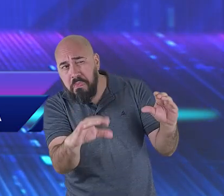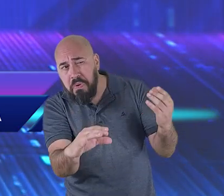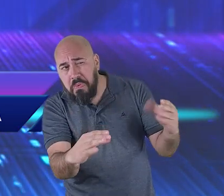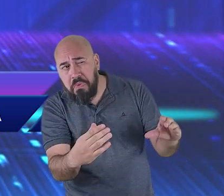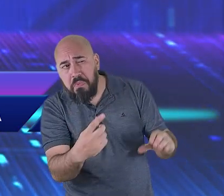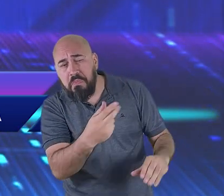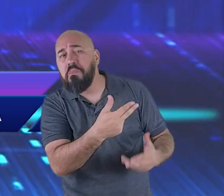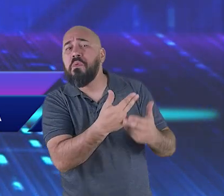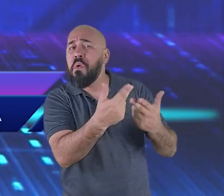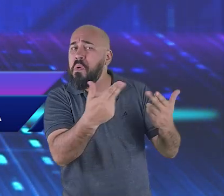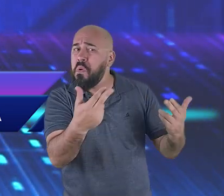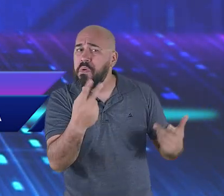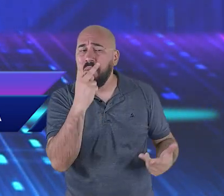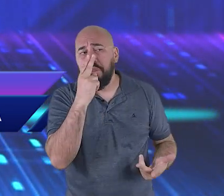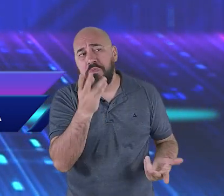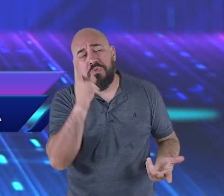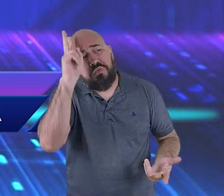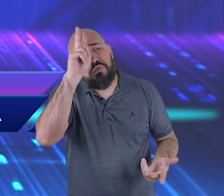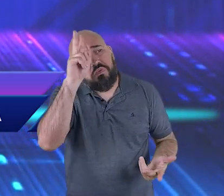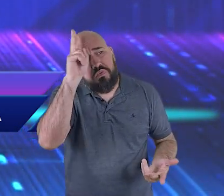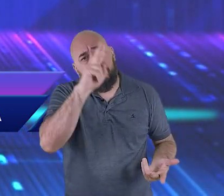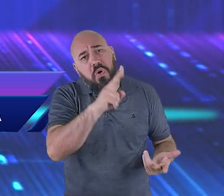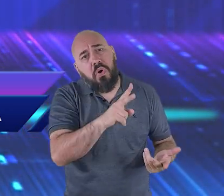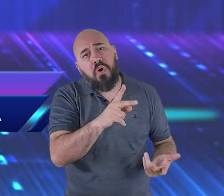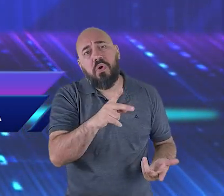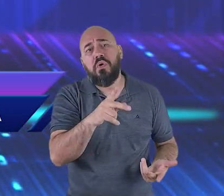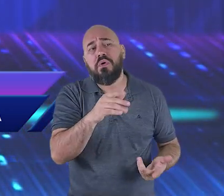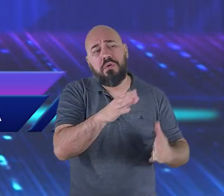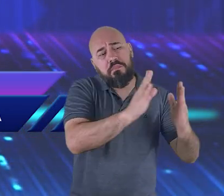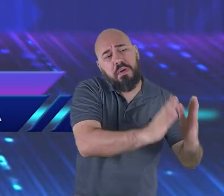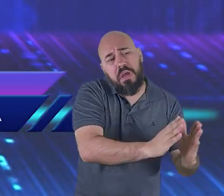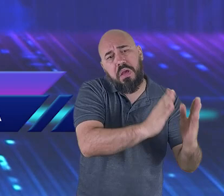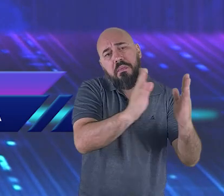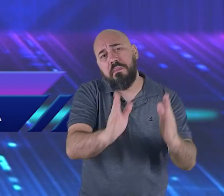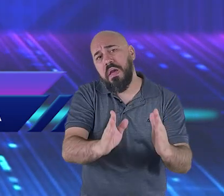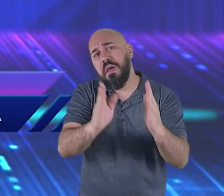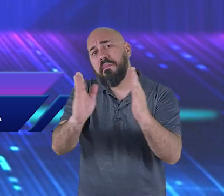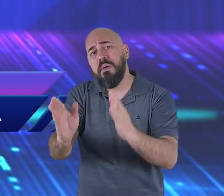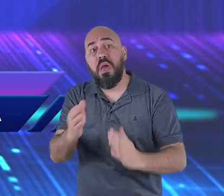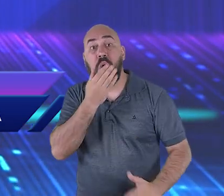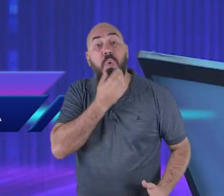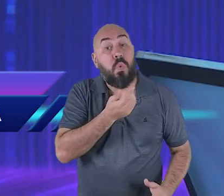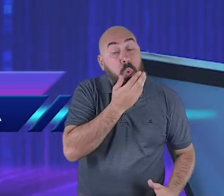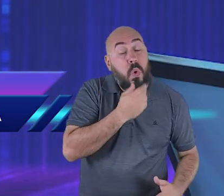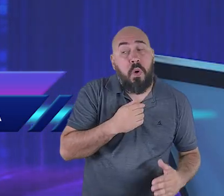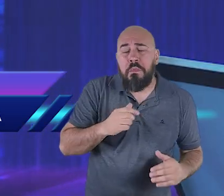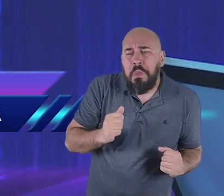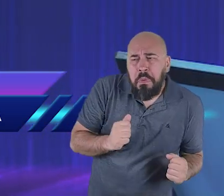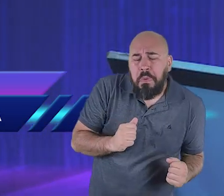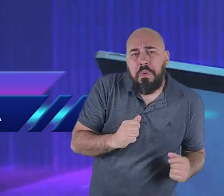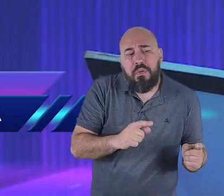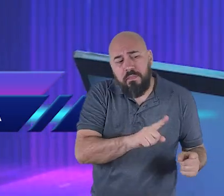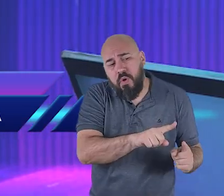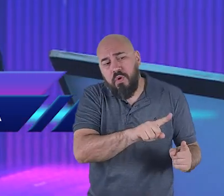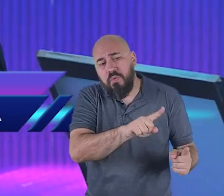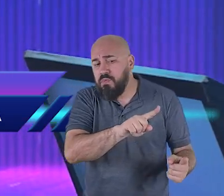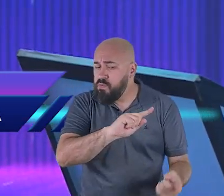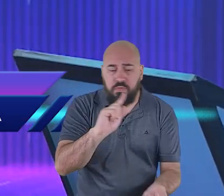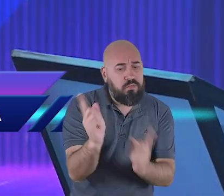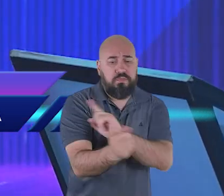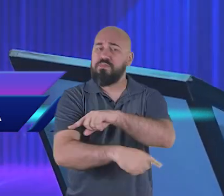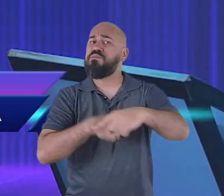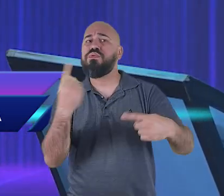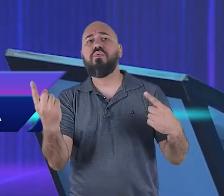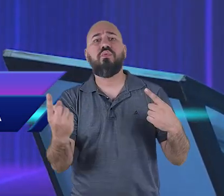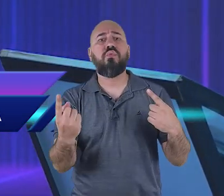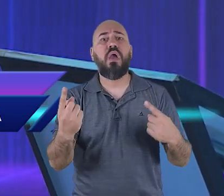da trama, até chamado de jornada do herói. Há uma linha sugestiva na